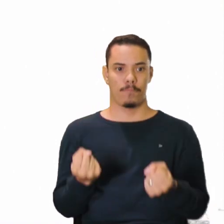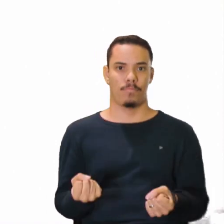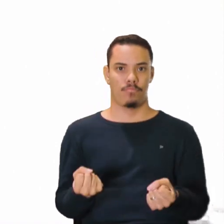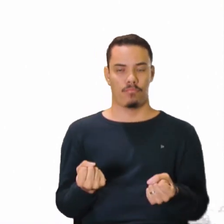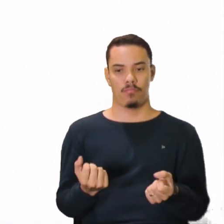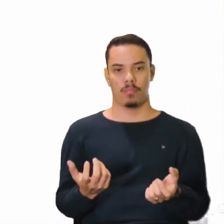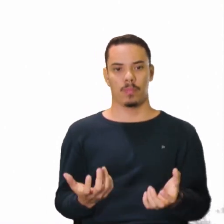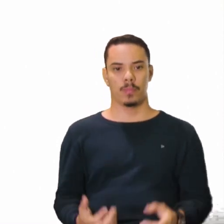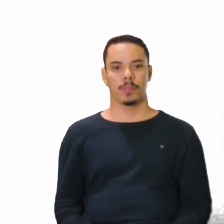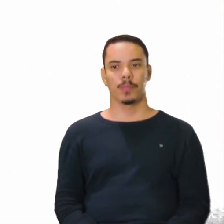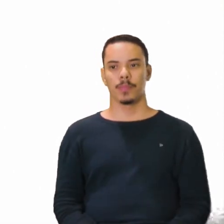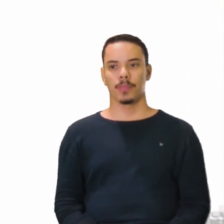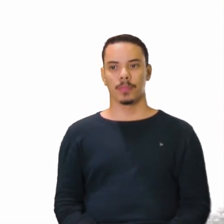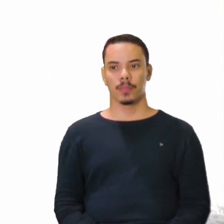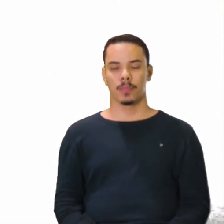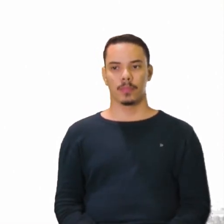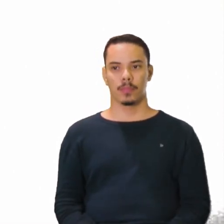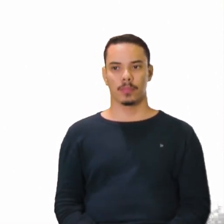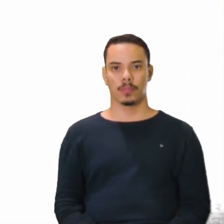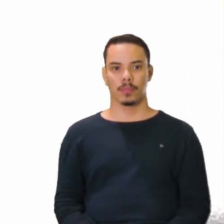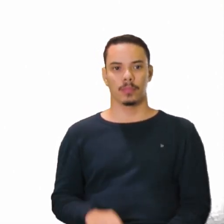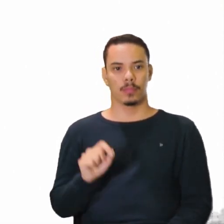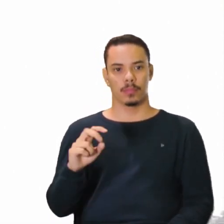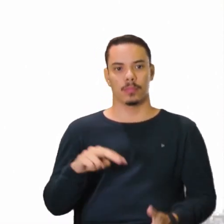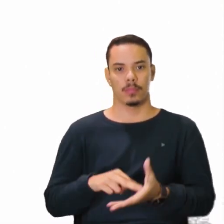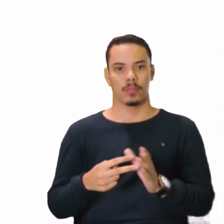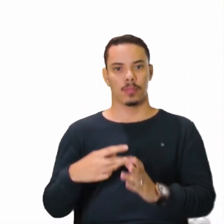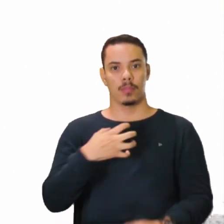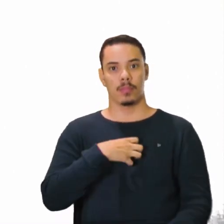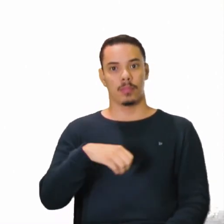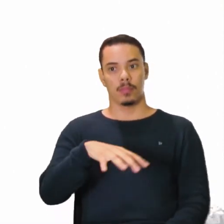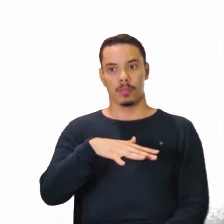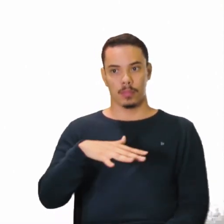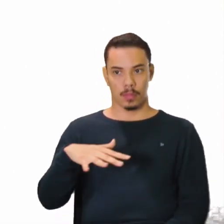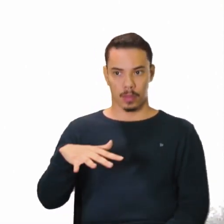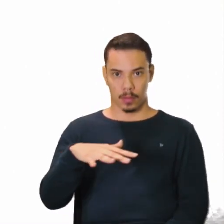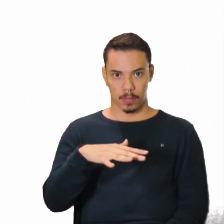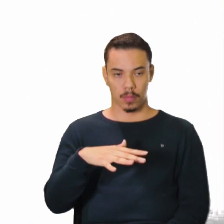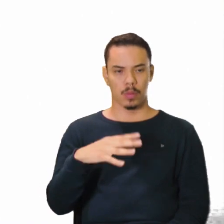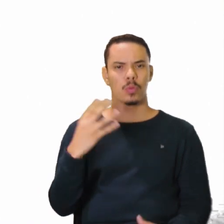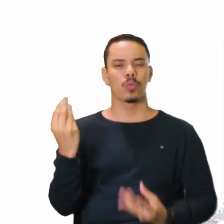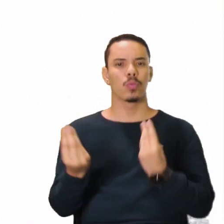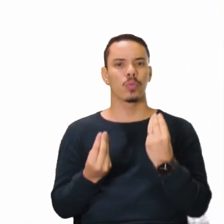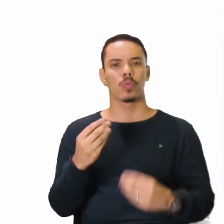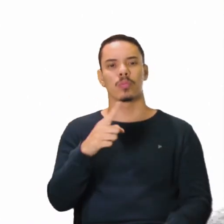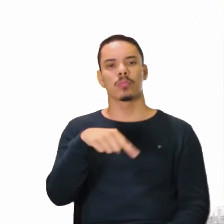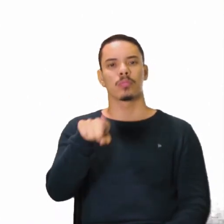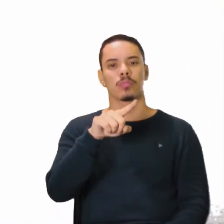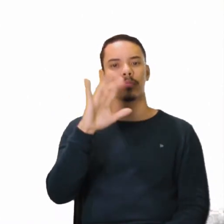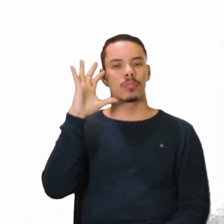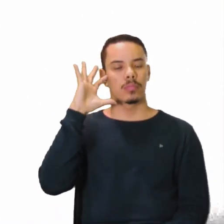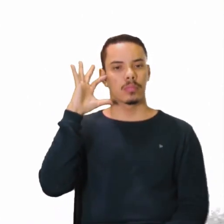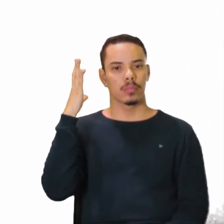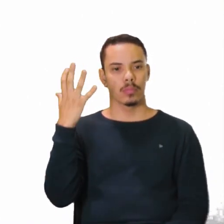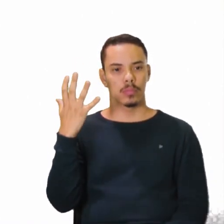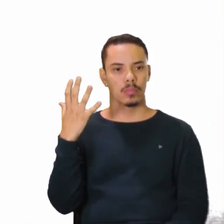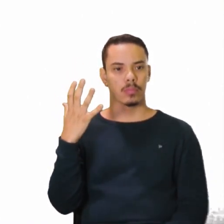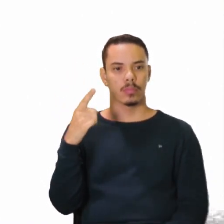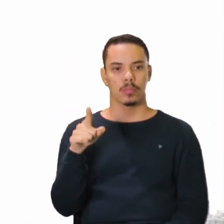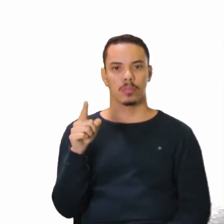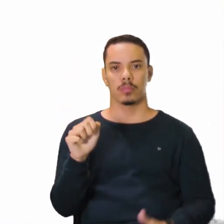parecia pesada. Ó, o estado, né? Isso. Como foi que você aí resolveu